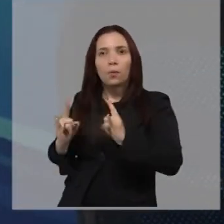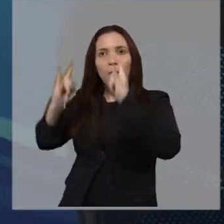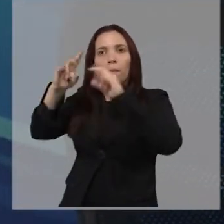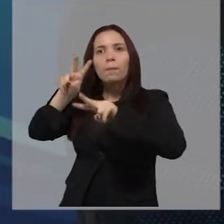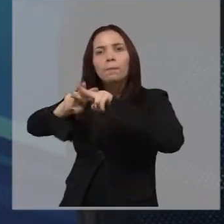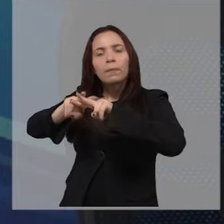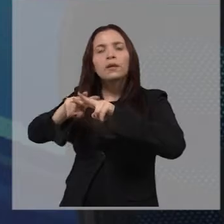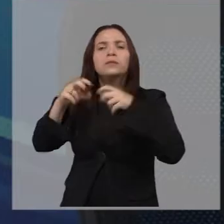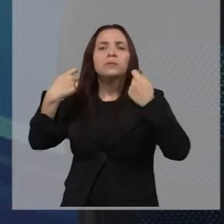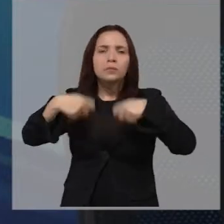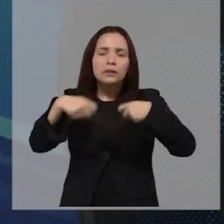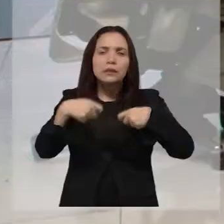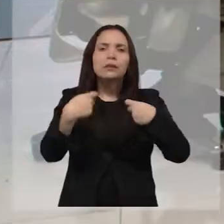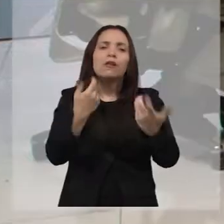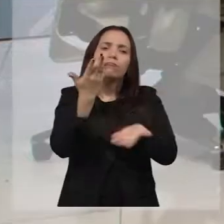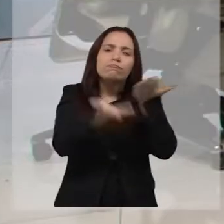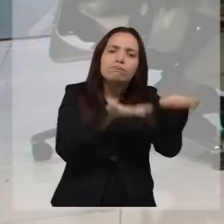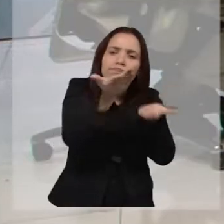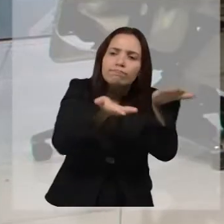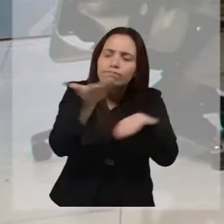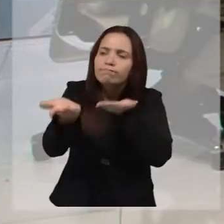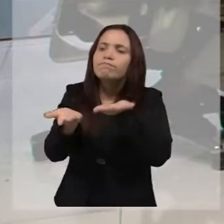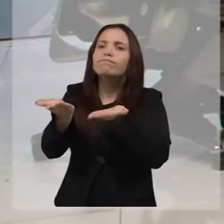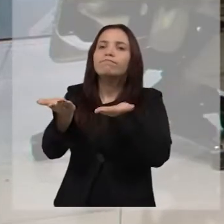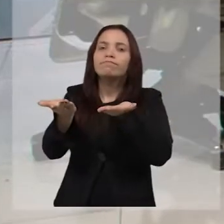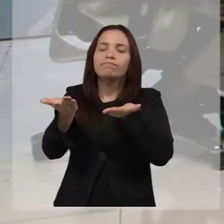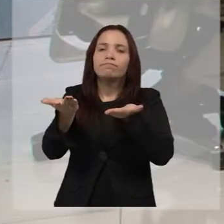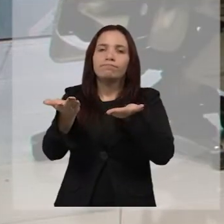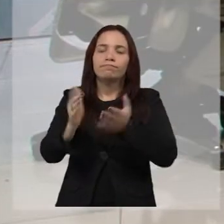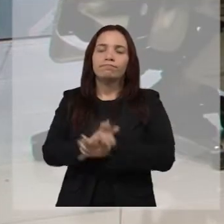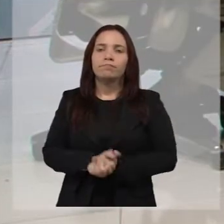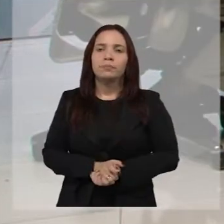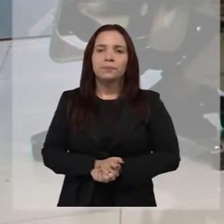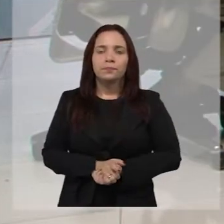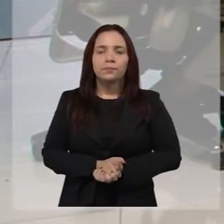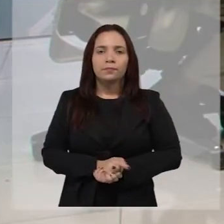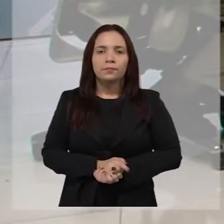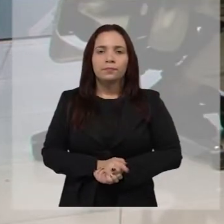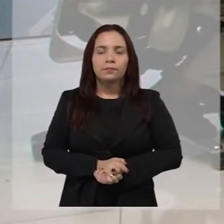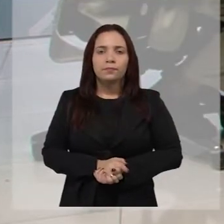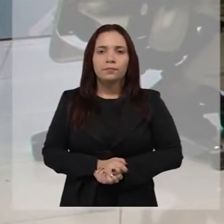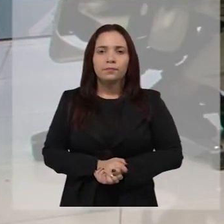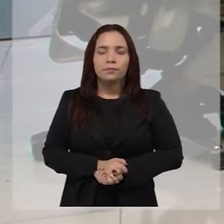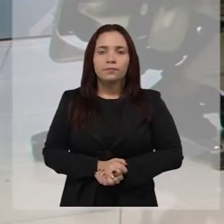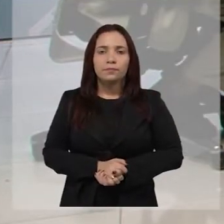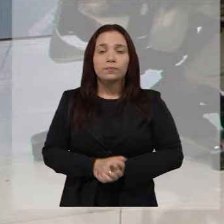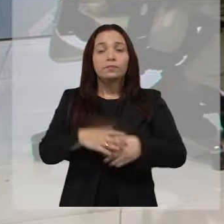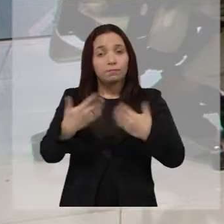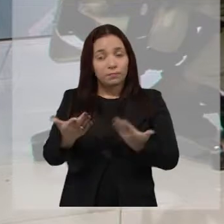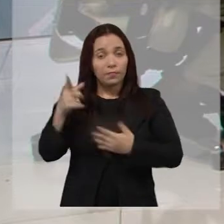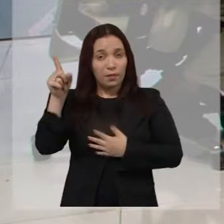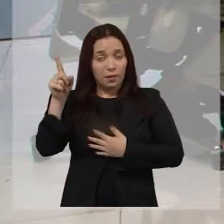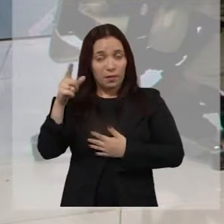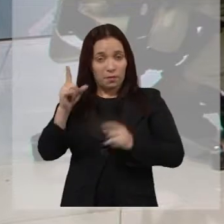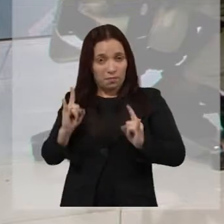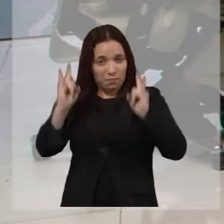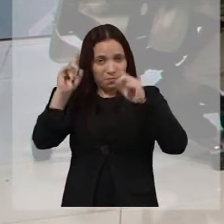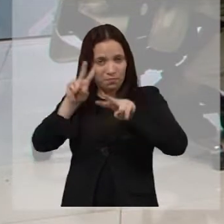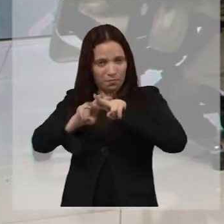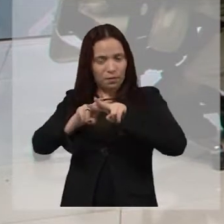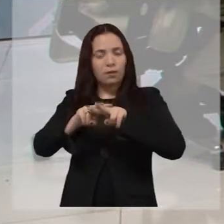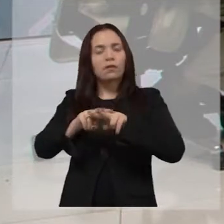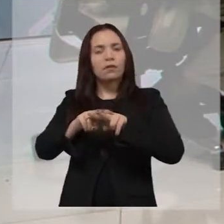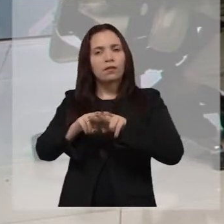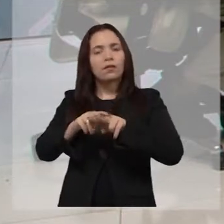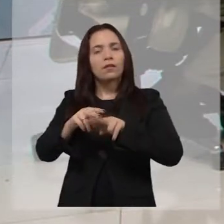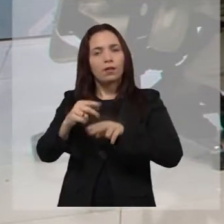uma melhor assistência, para melhor adequar, né, o que já existe. Então, o Irmã Imelda veio com essa